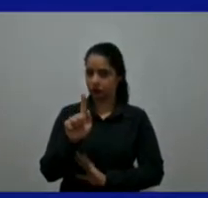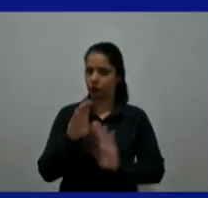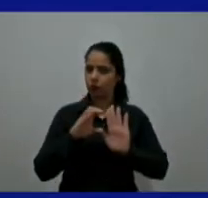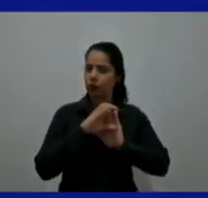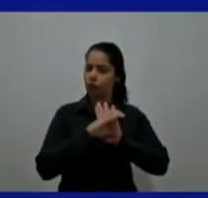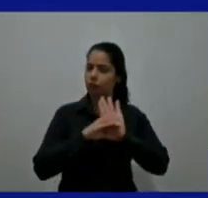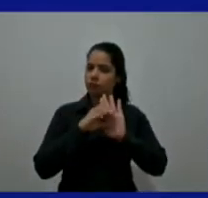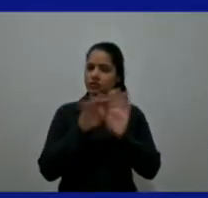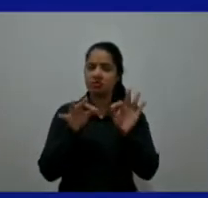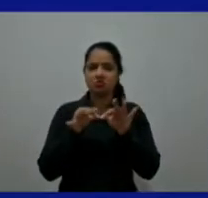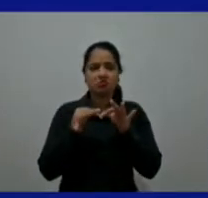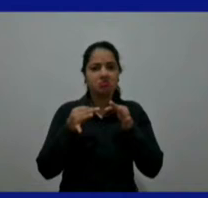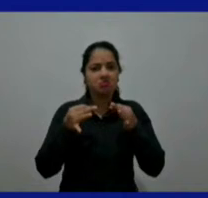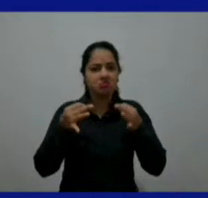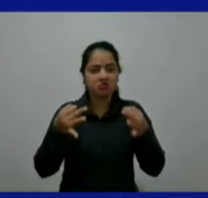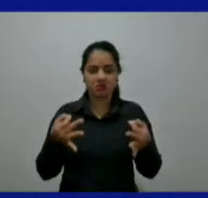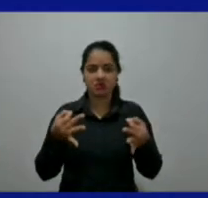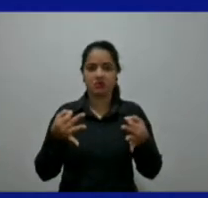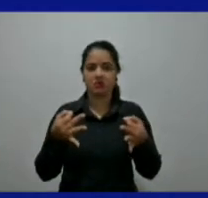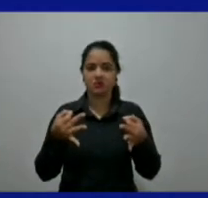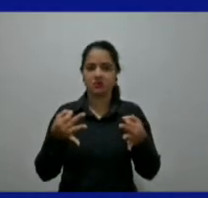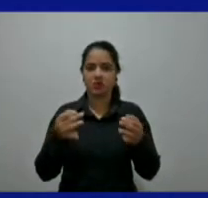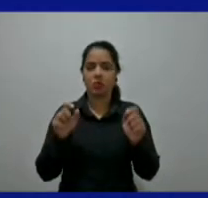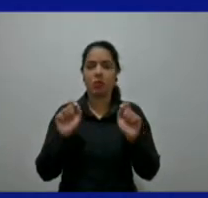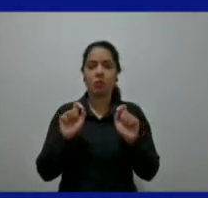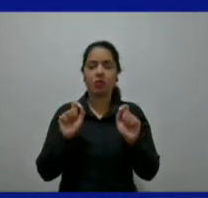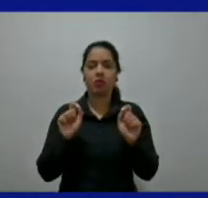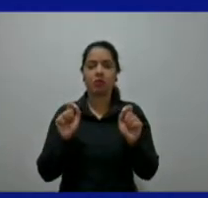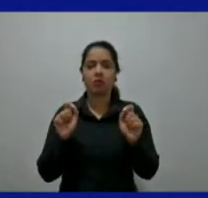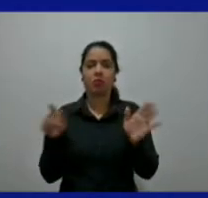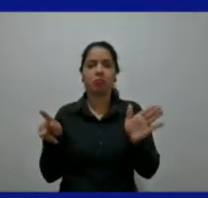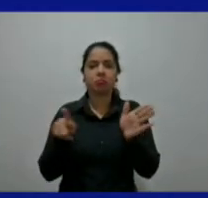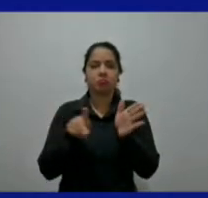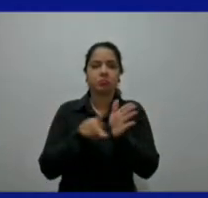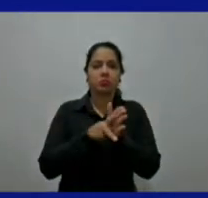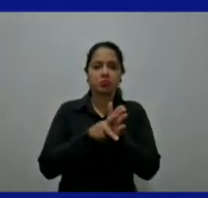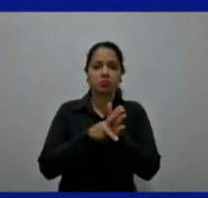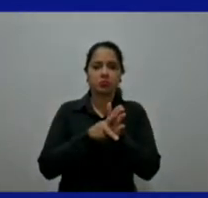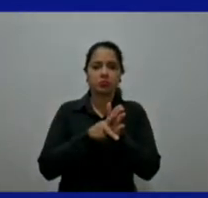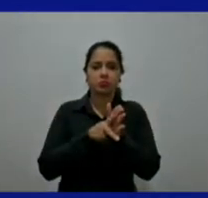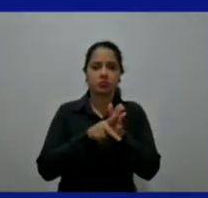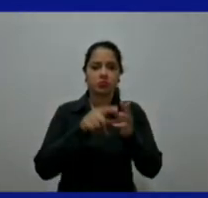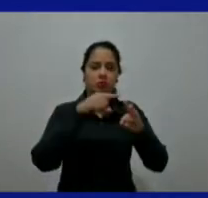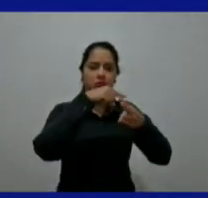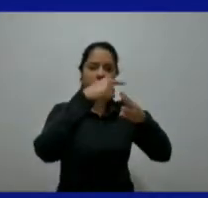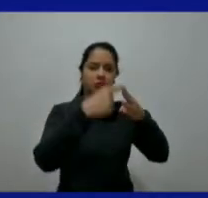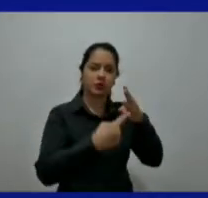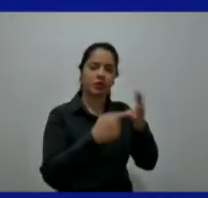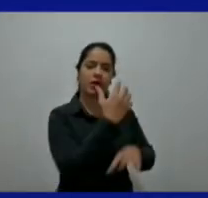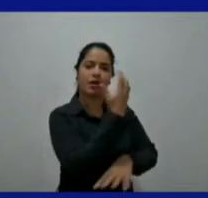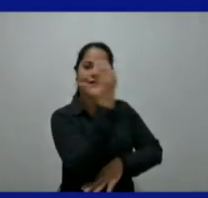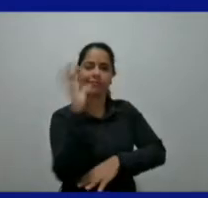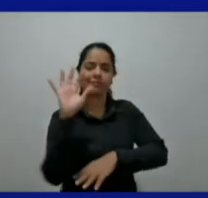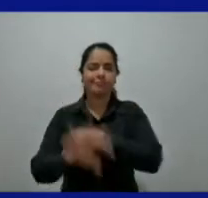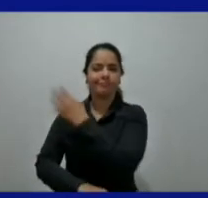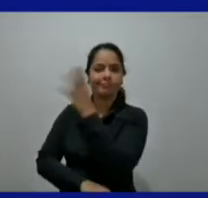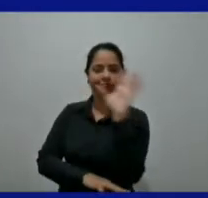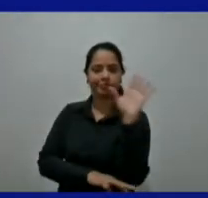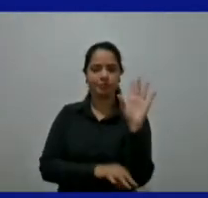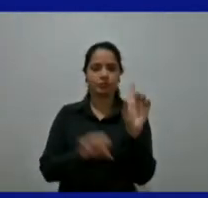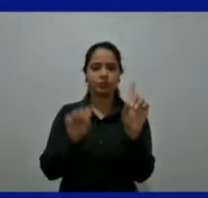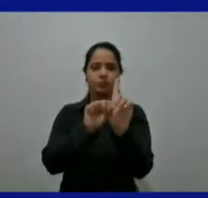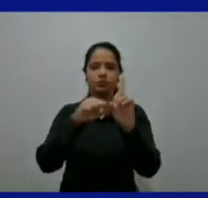que ele integra as dimensões ambiental, social e